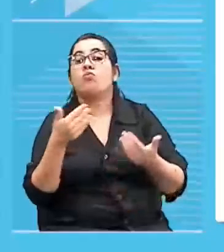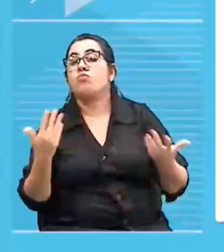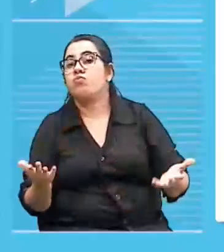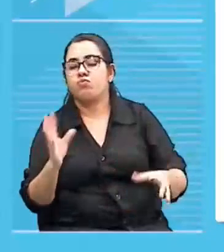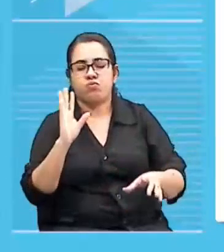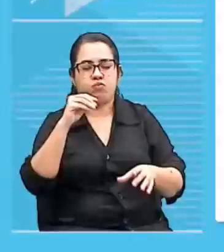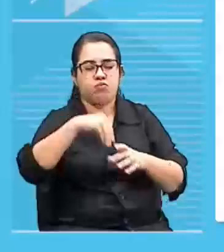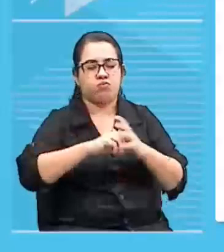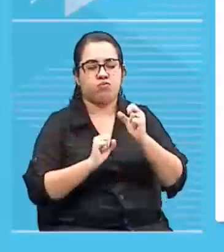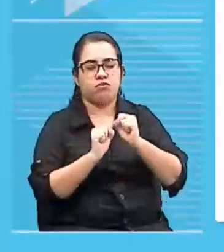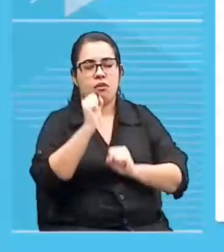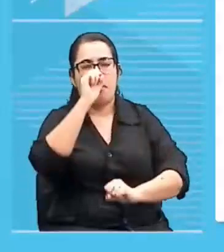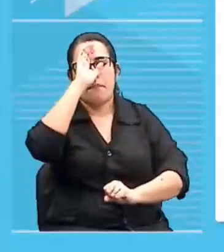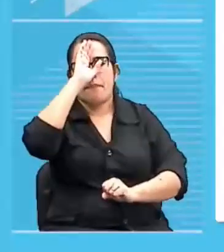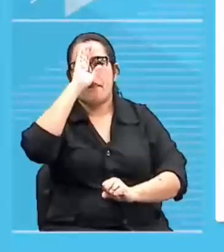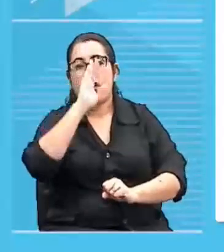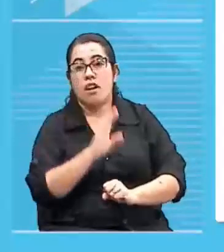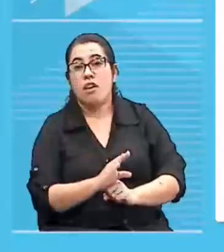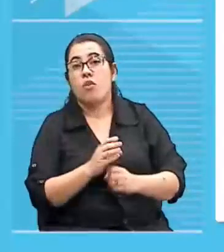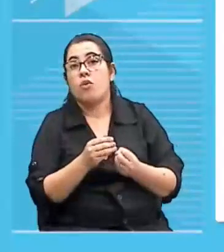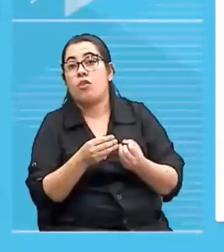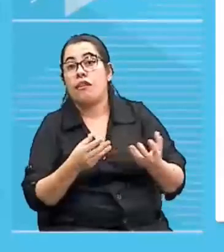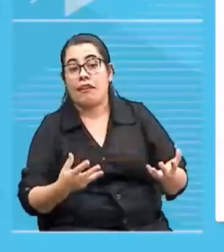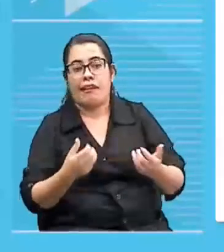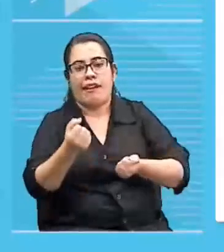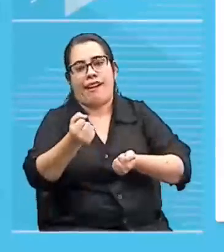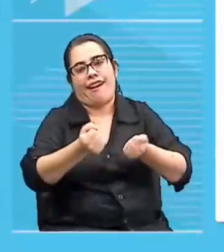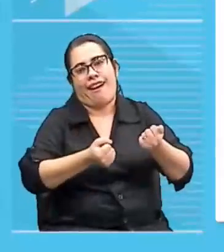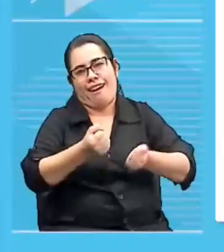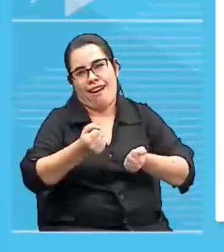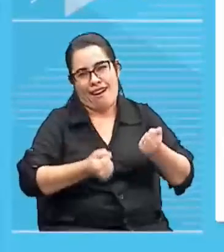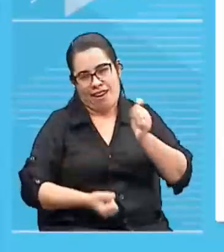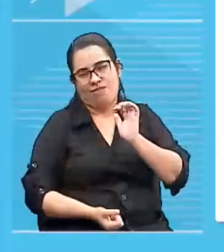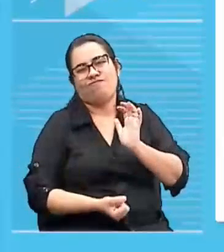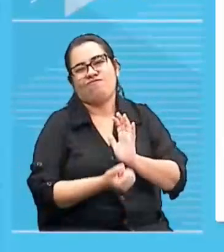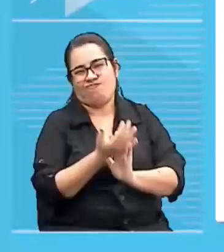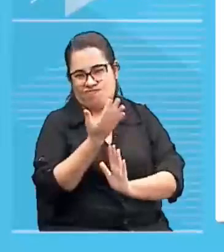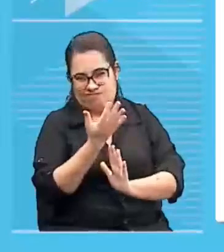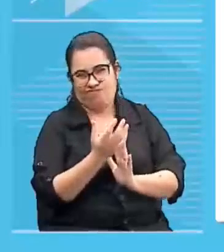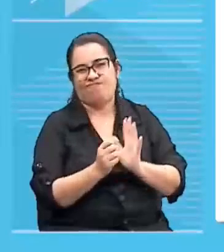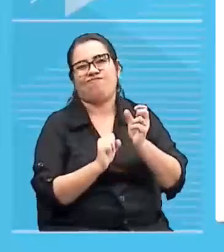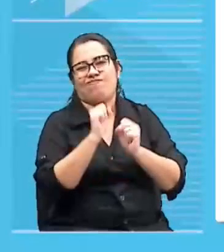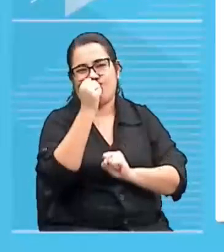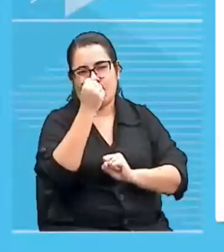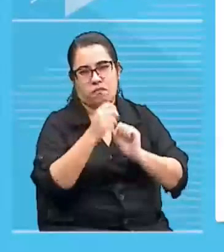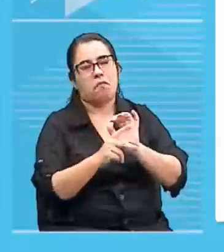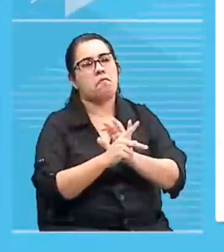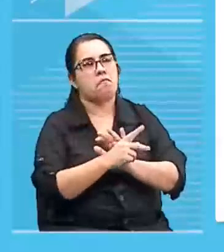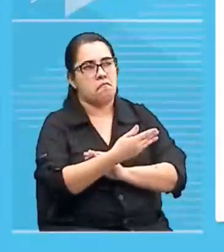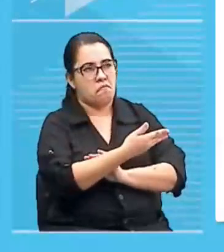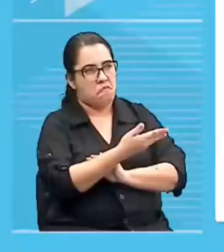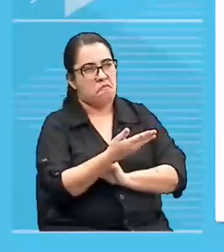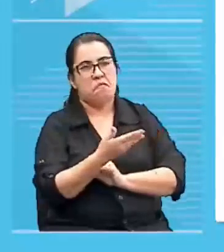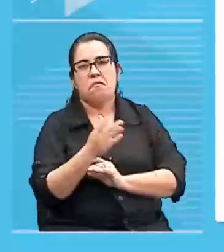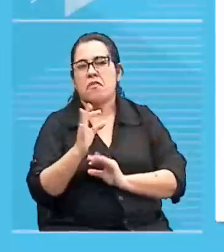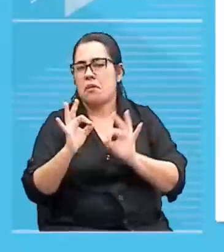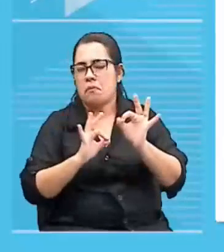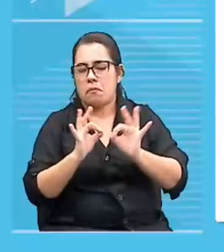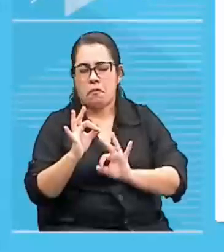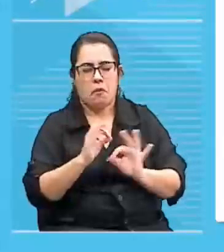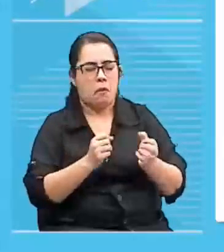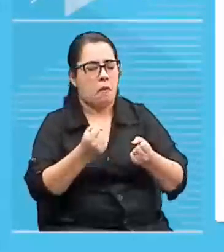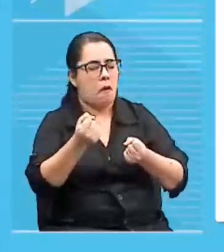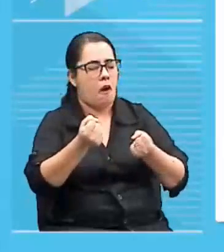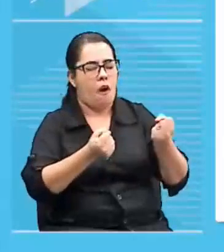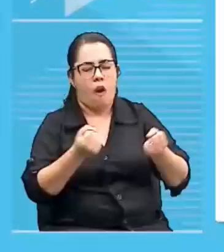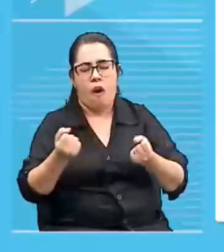está presente principalmente nas indústrias automotivas, né? As indústrias automotivas que fabricam